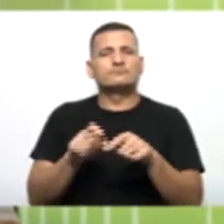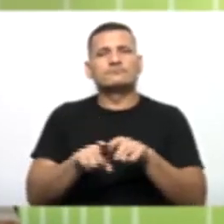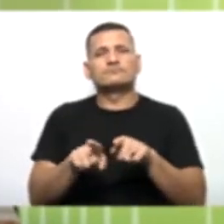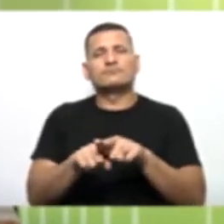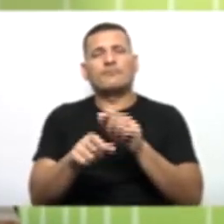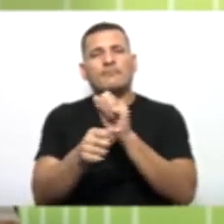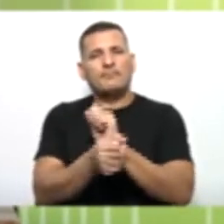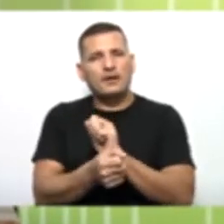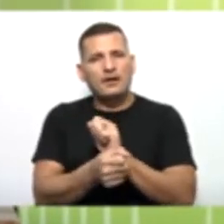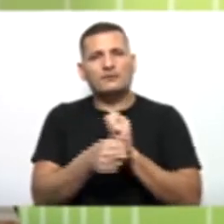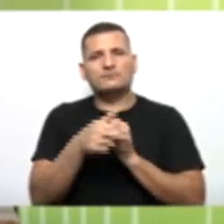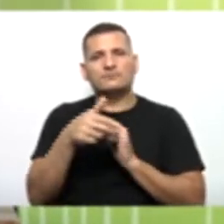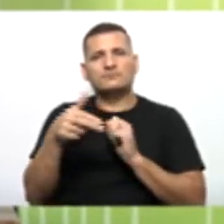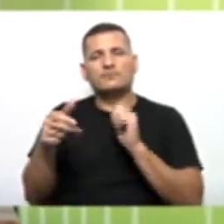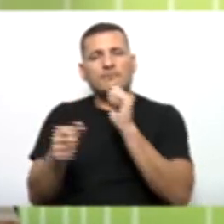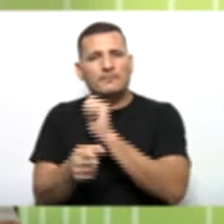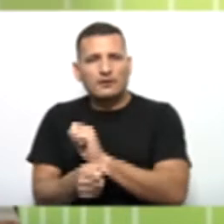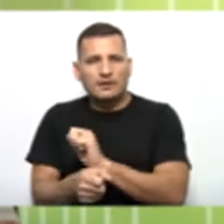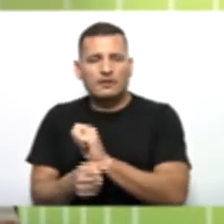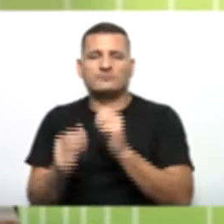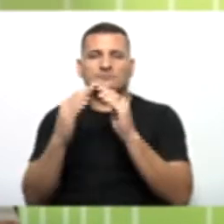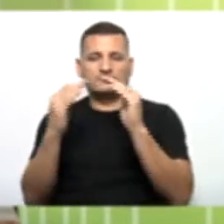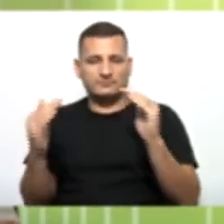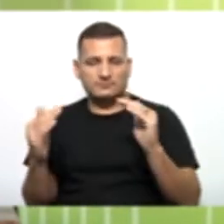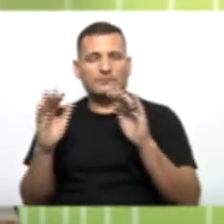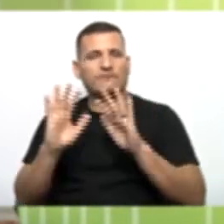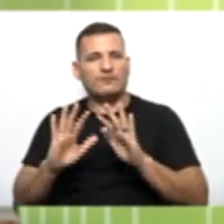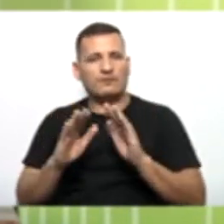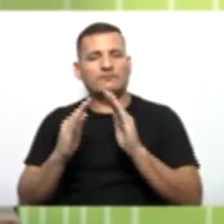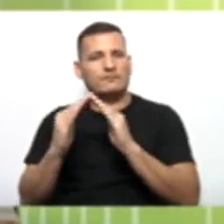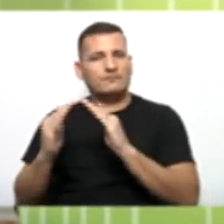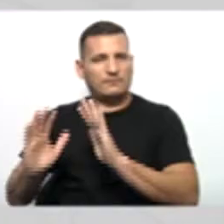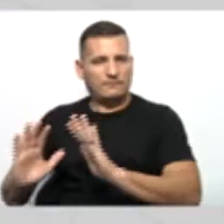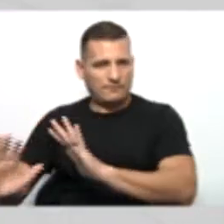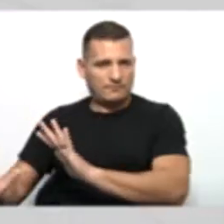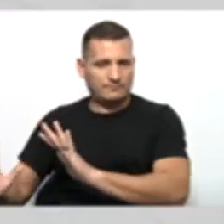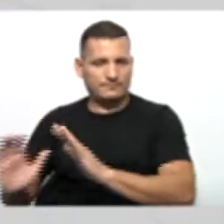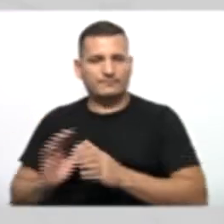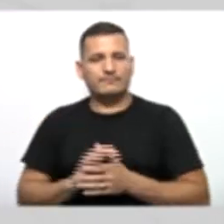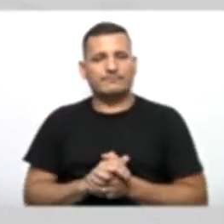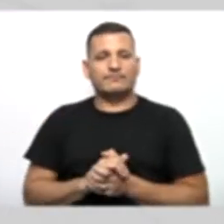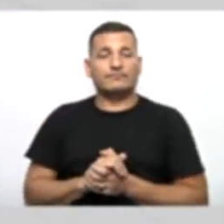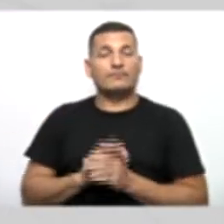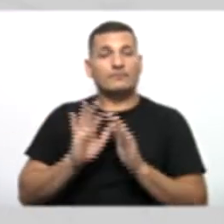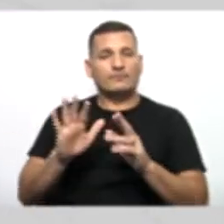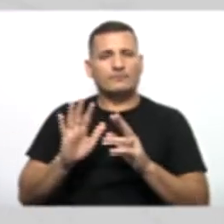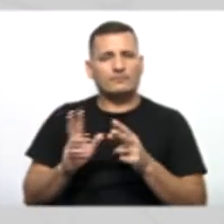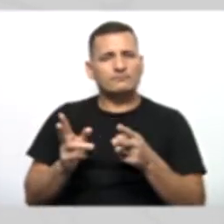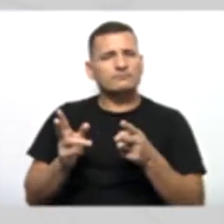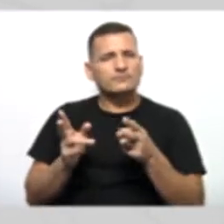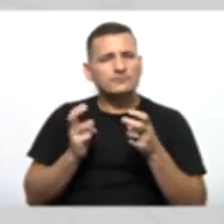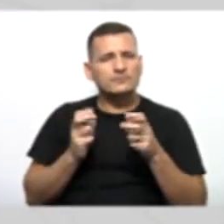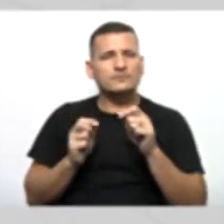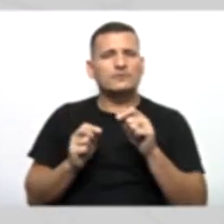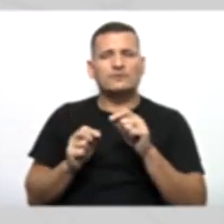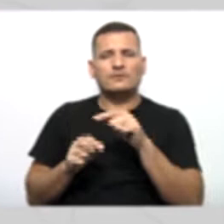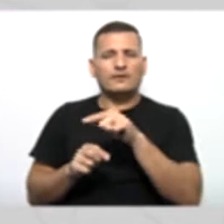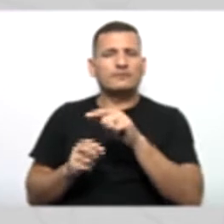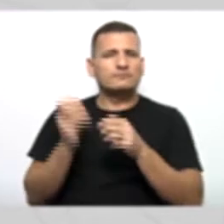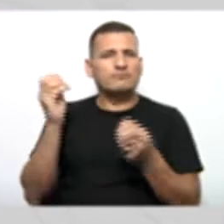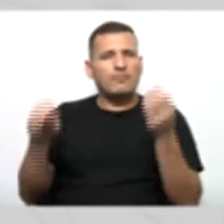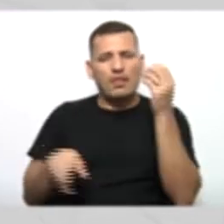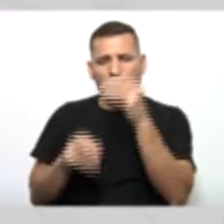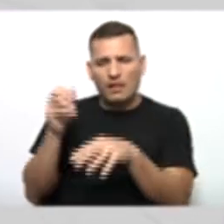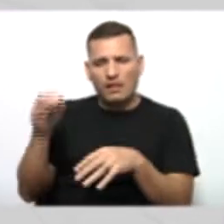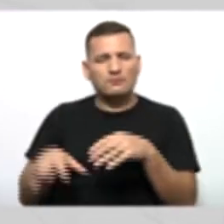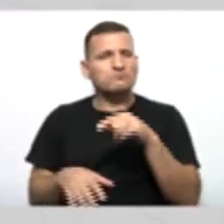fizerem também vão ficar lá. E aí nós podemos perceber que tudo que eles deixam, eles não têm uma rede de